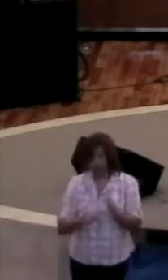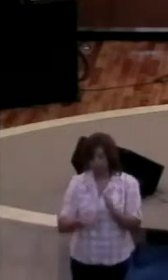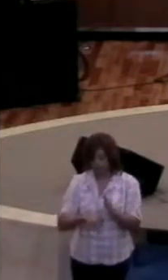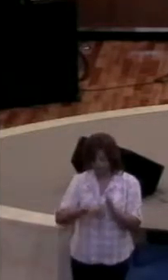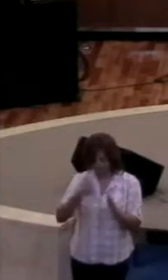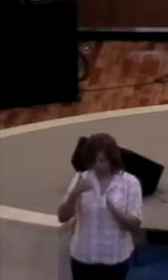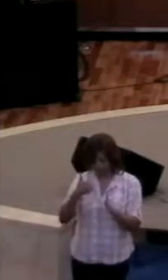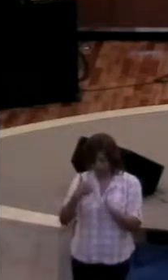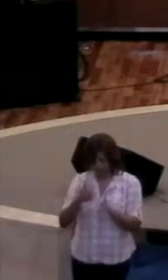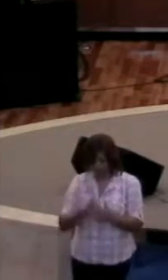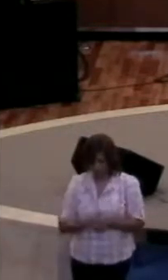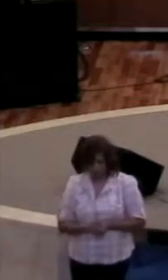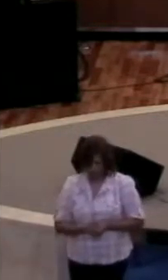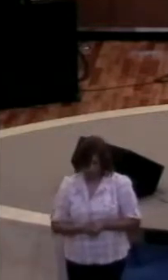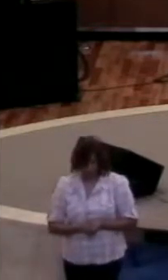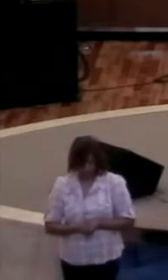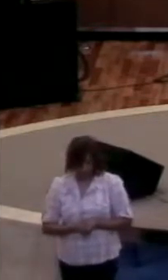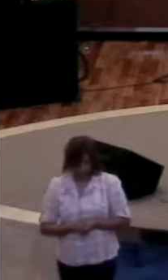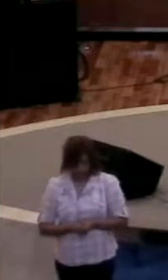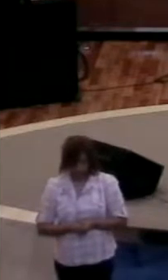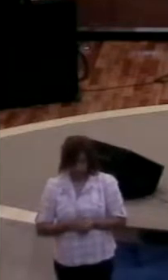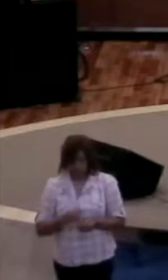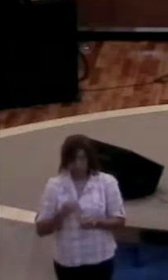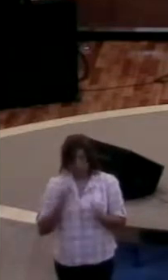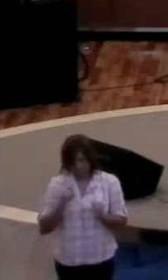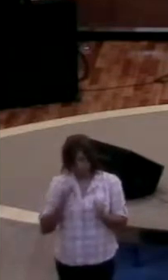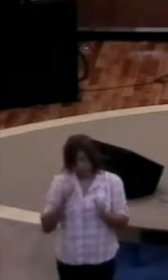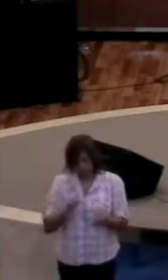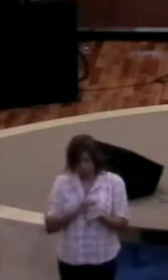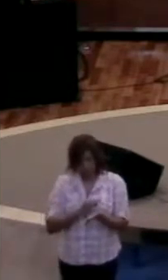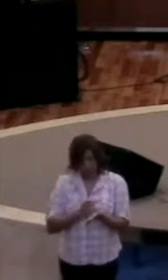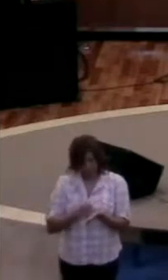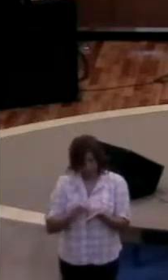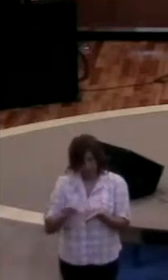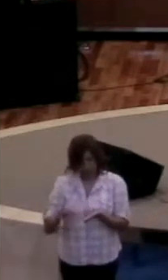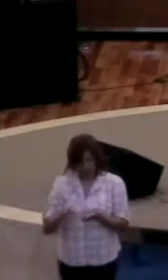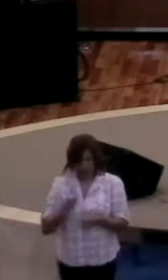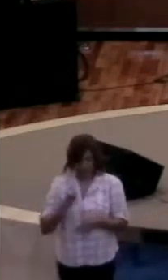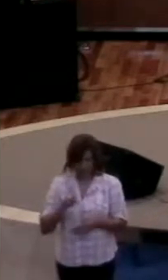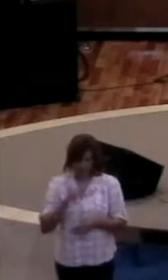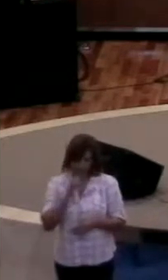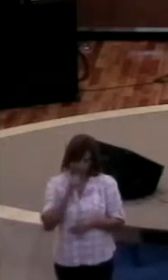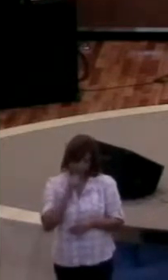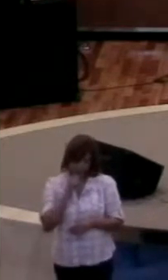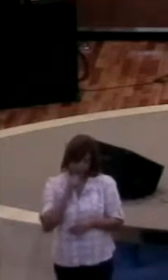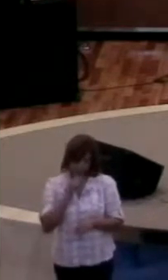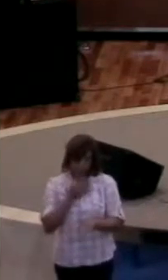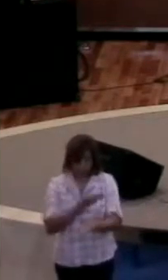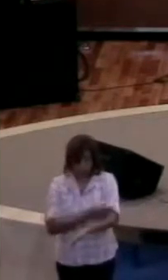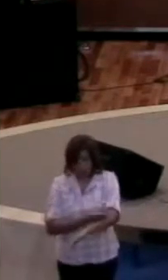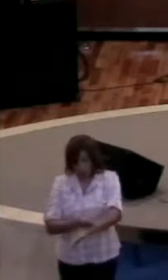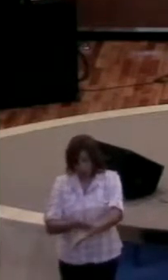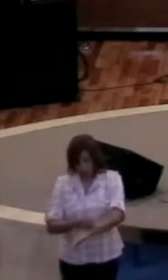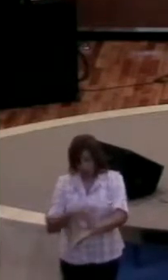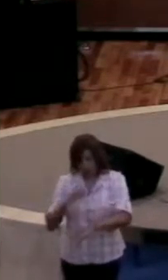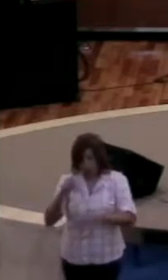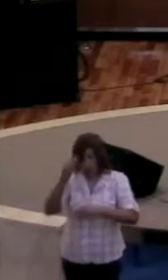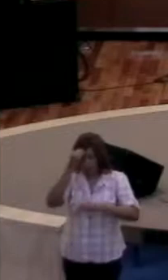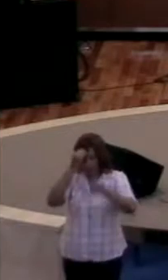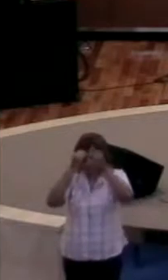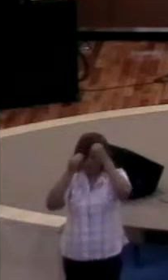Primeiro, eu queria que você, se você puder, você anote. Se você não tem o costume de anotar, você vai decorando